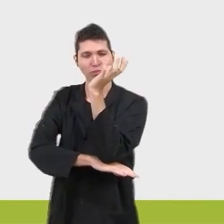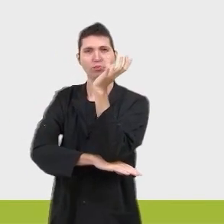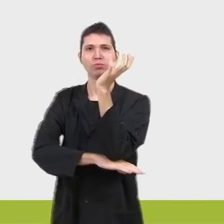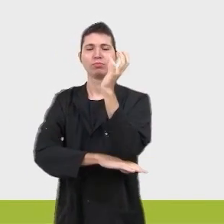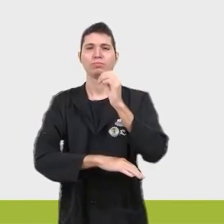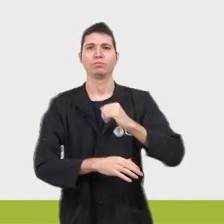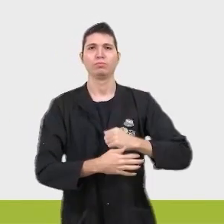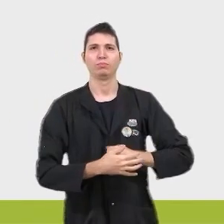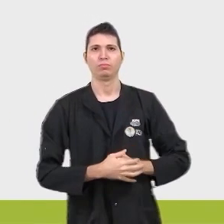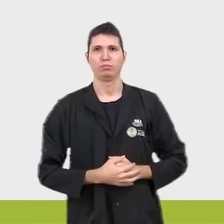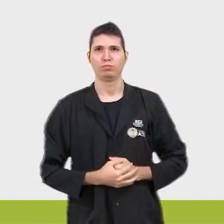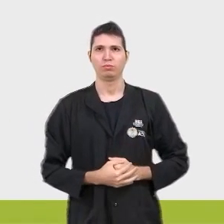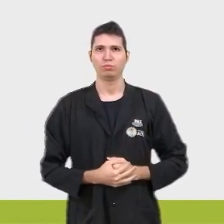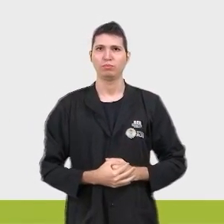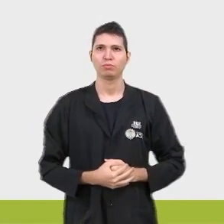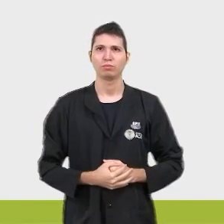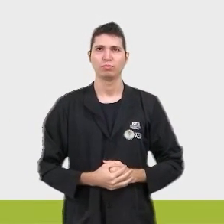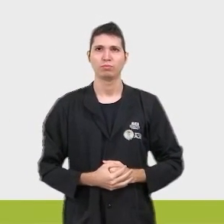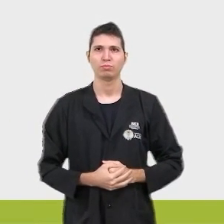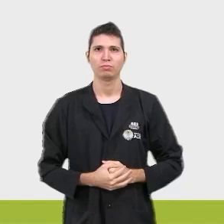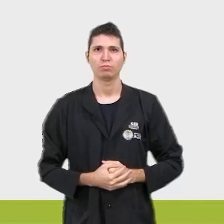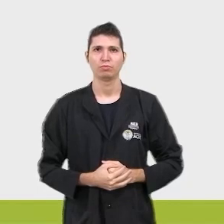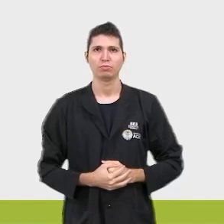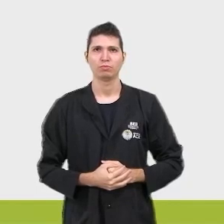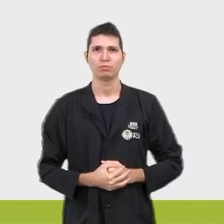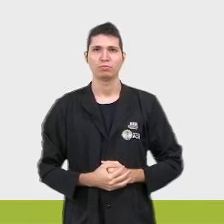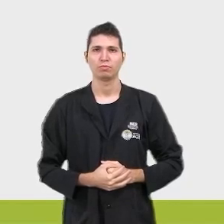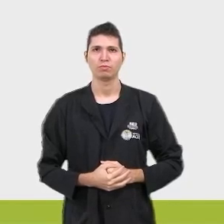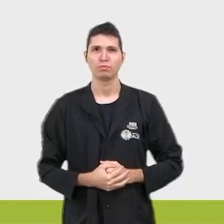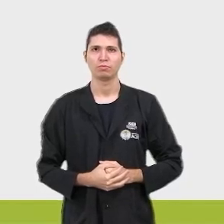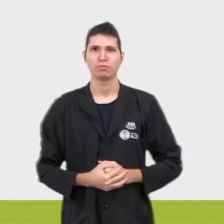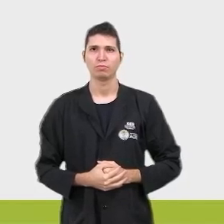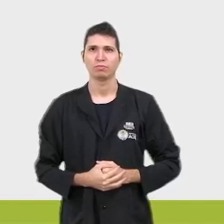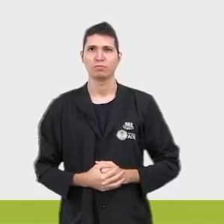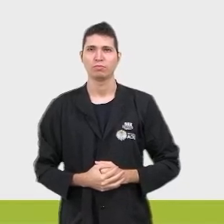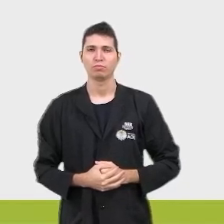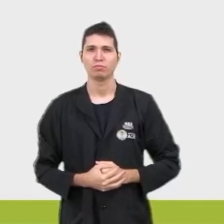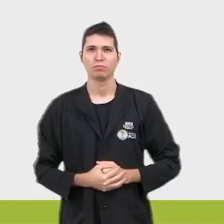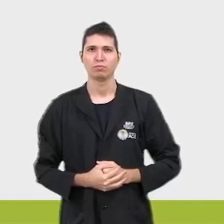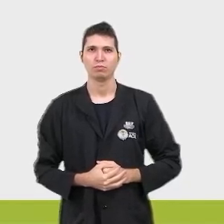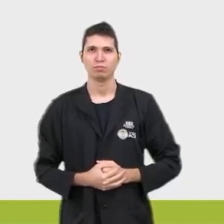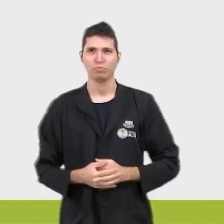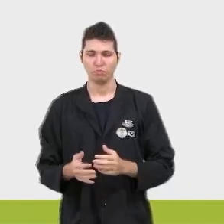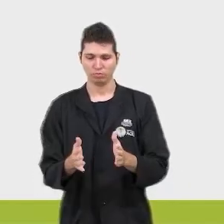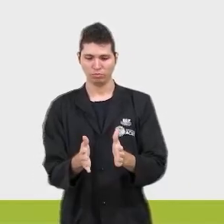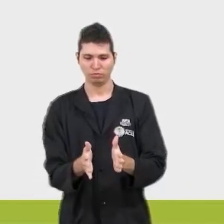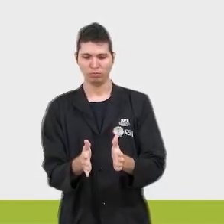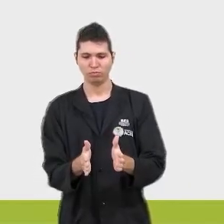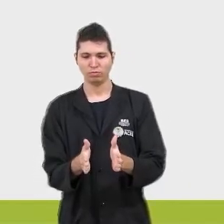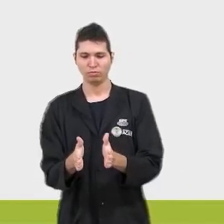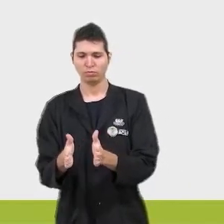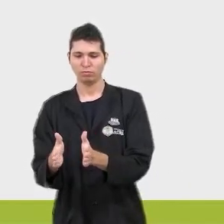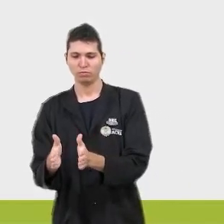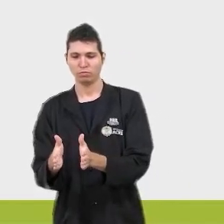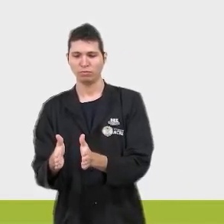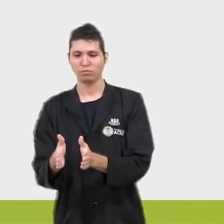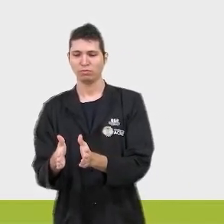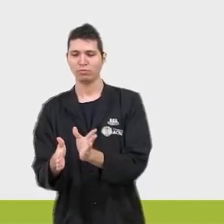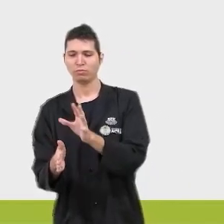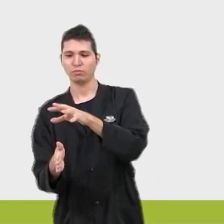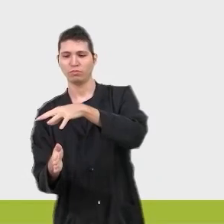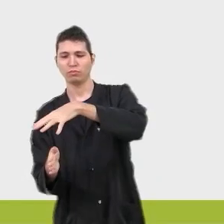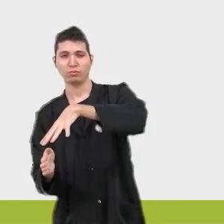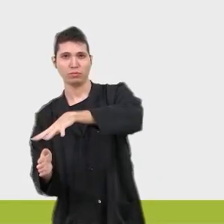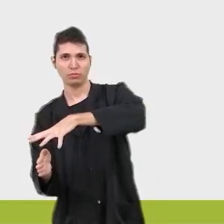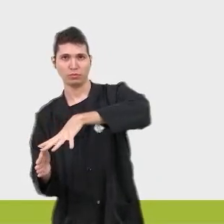E no fundo, uma espécie de ecossistema ainda mantido, tá? Isso